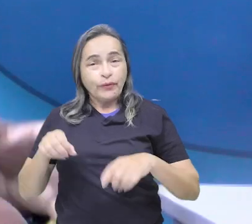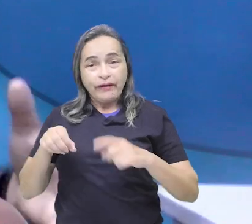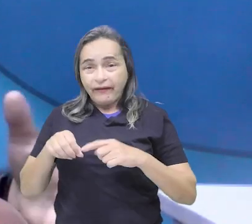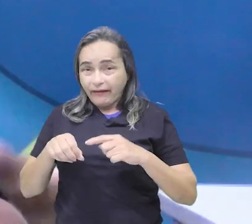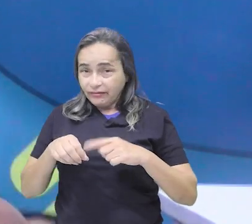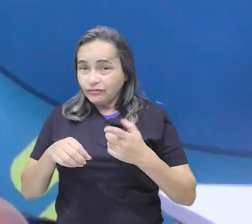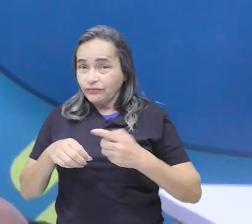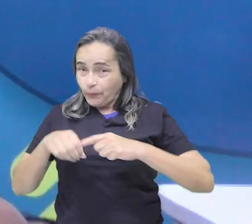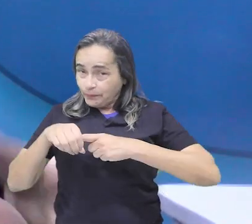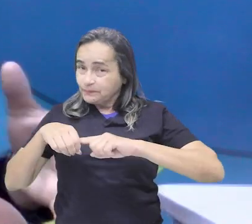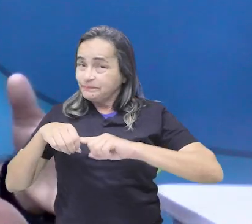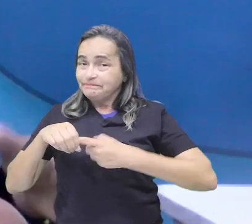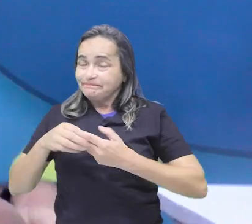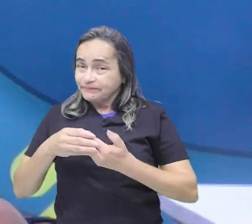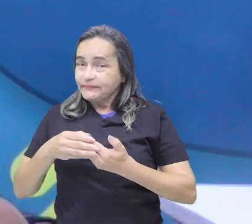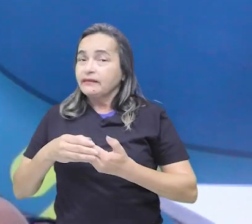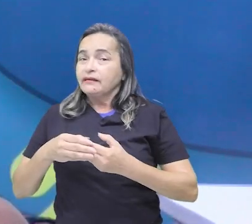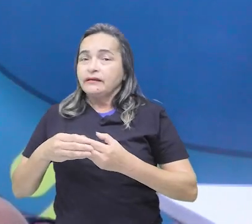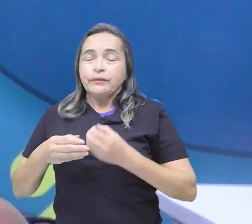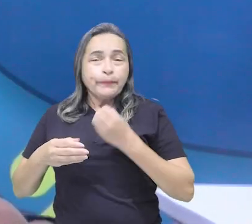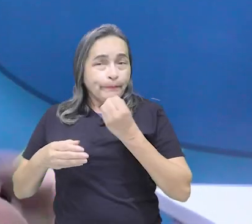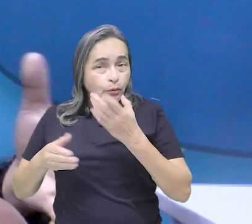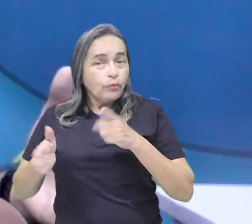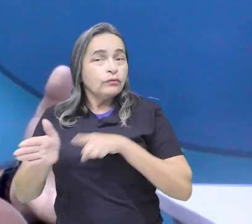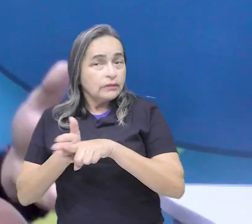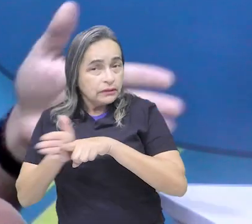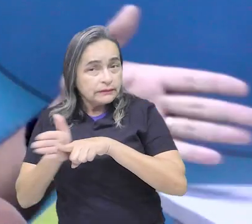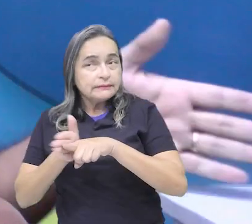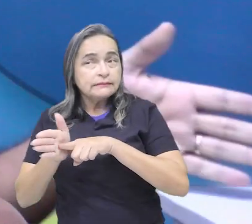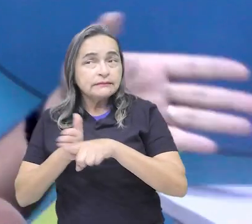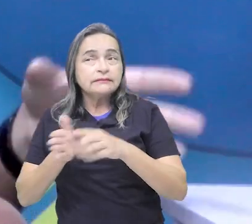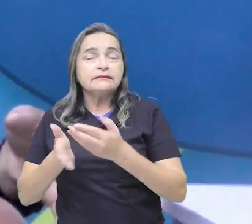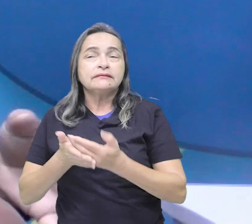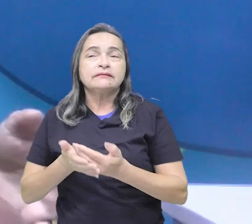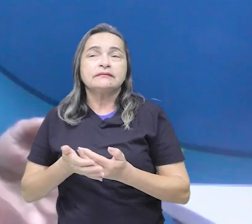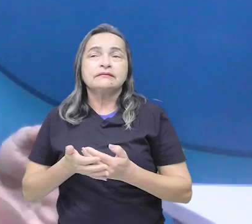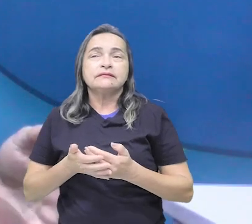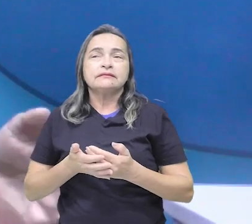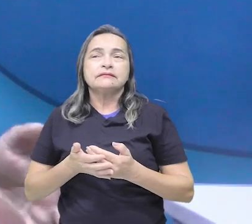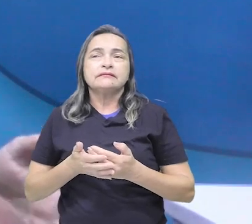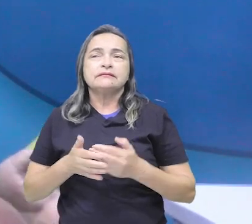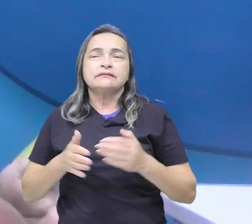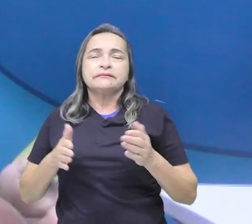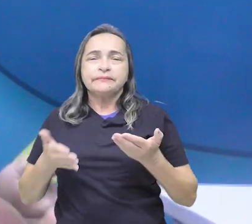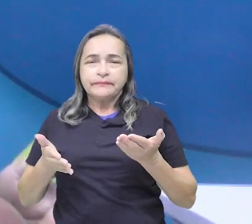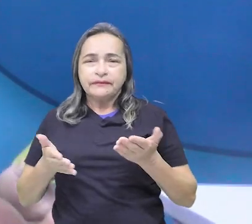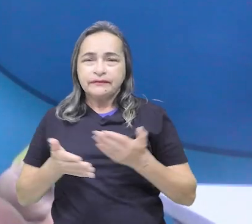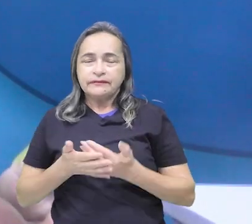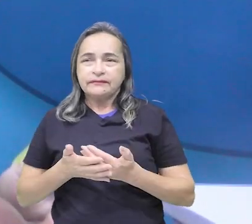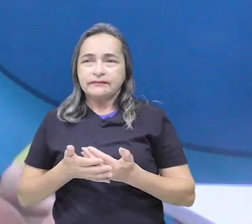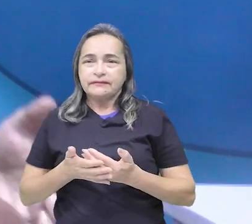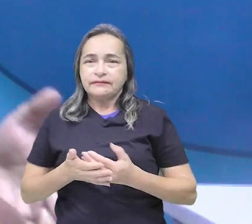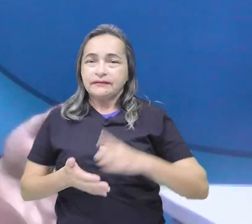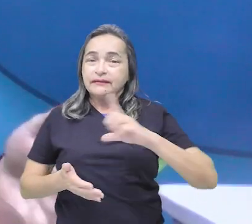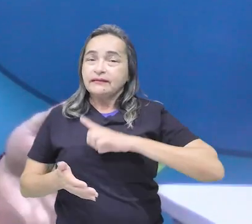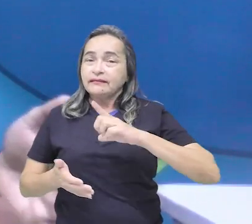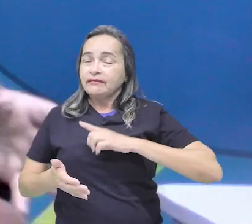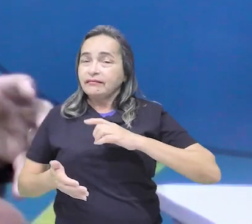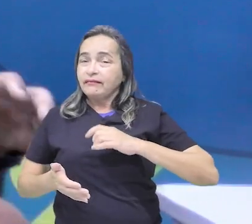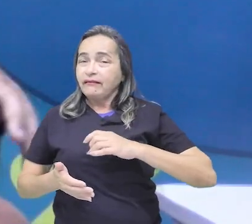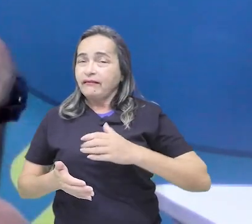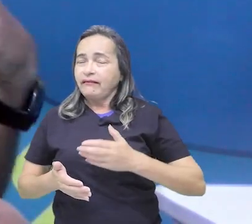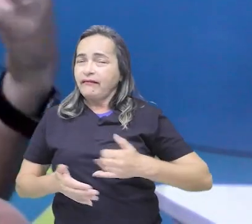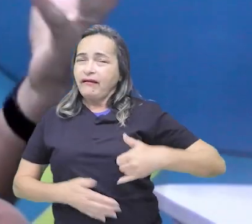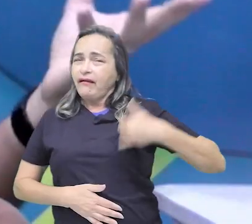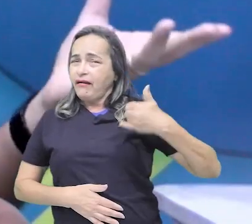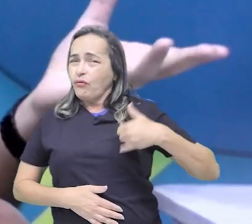também excelente, né, nesse cuidado, porém é um exame que é dado a algumas faixas e algumas condições. O PSA, ele